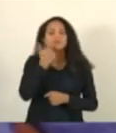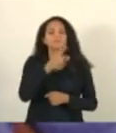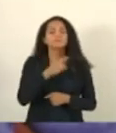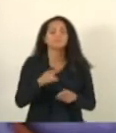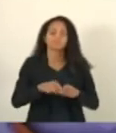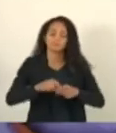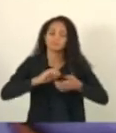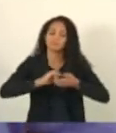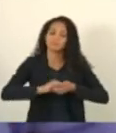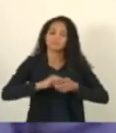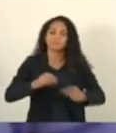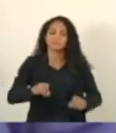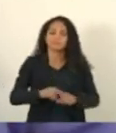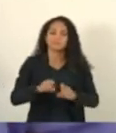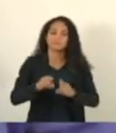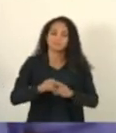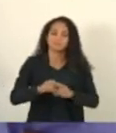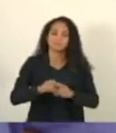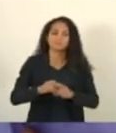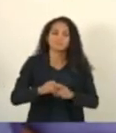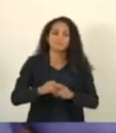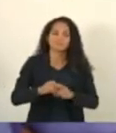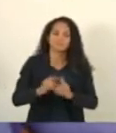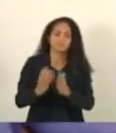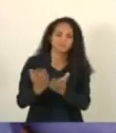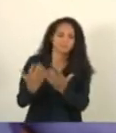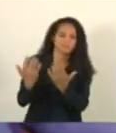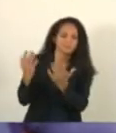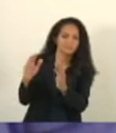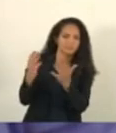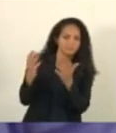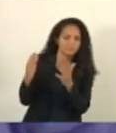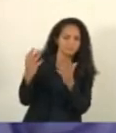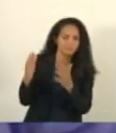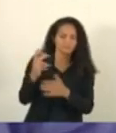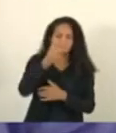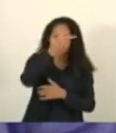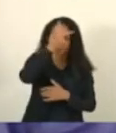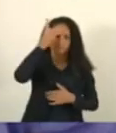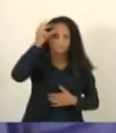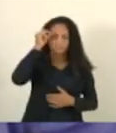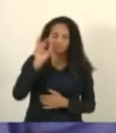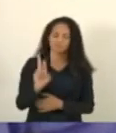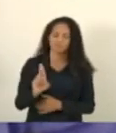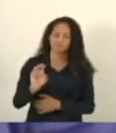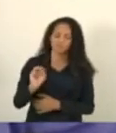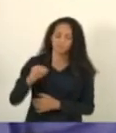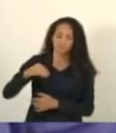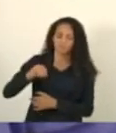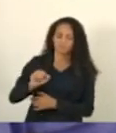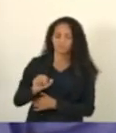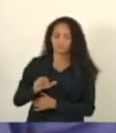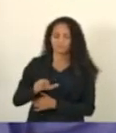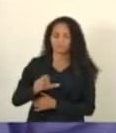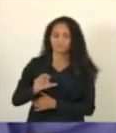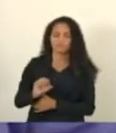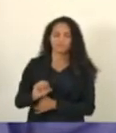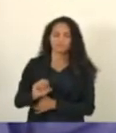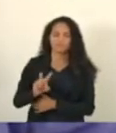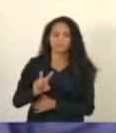cumprimentar e saudar o prefeito Romário Vieira, que vem fazendo